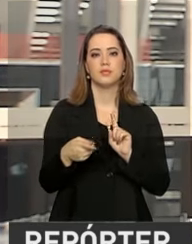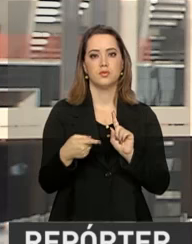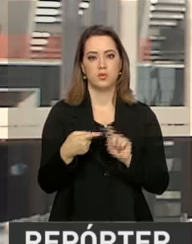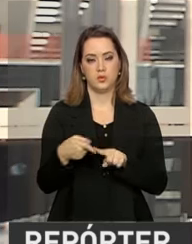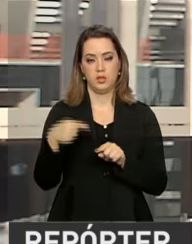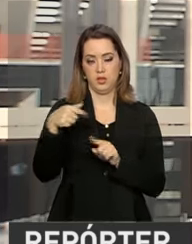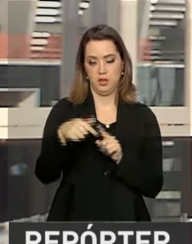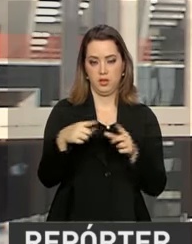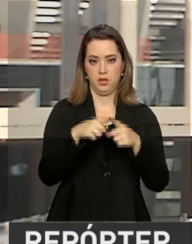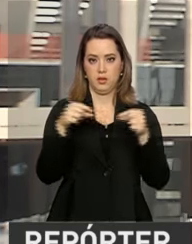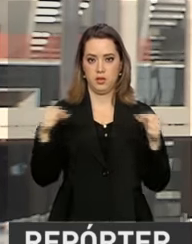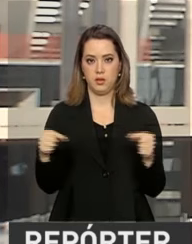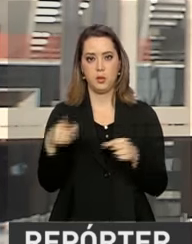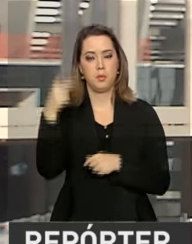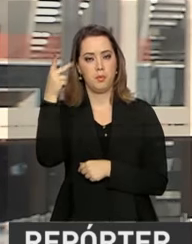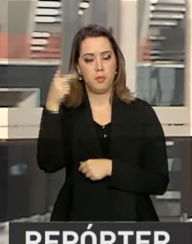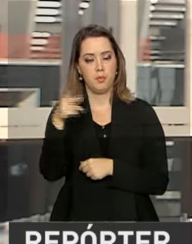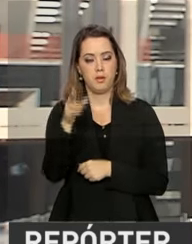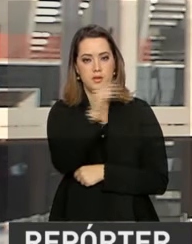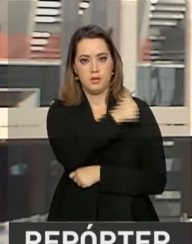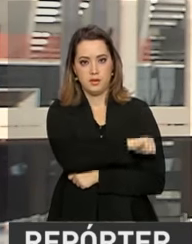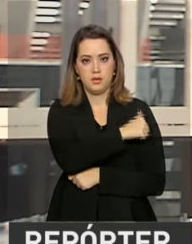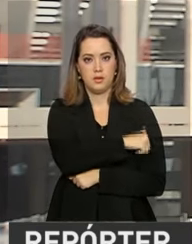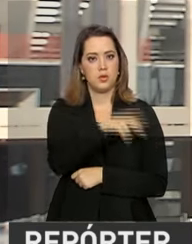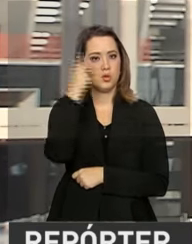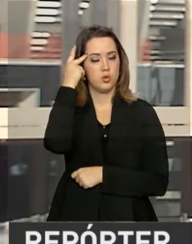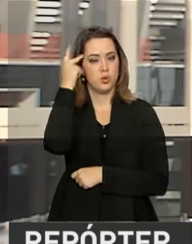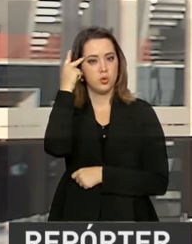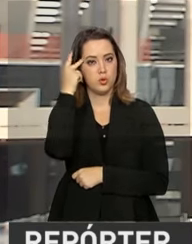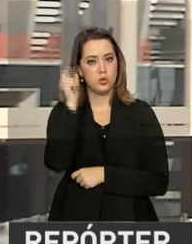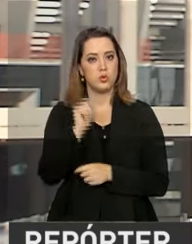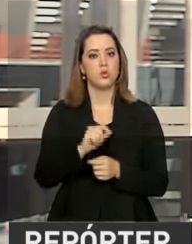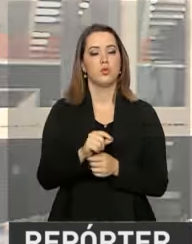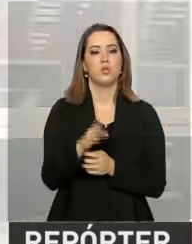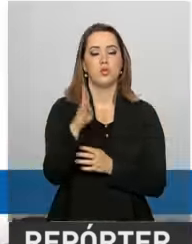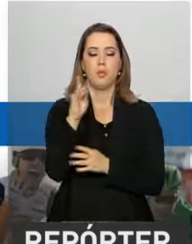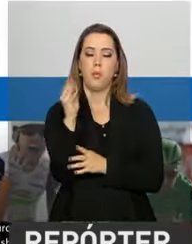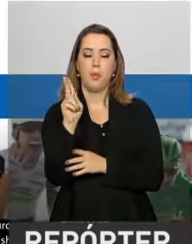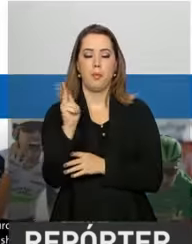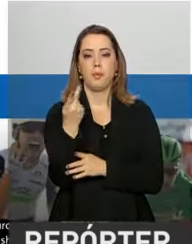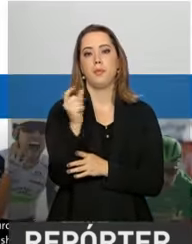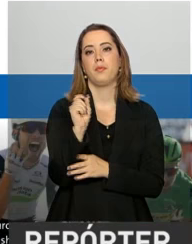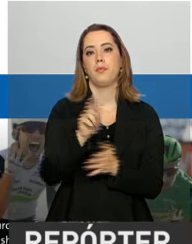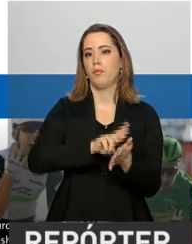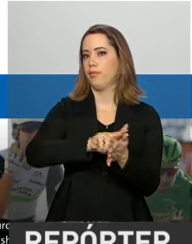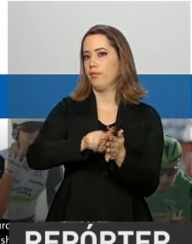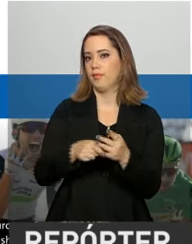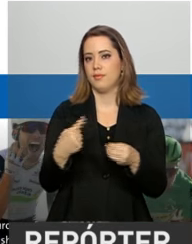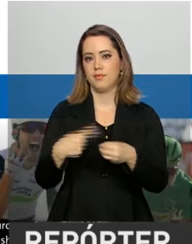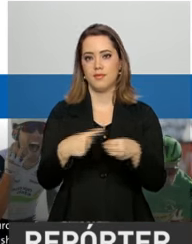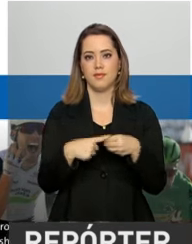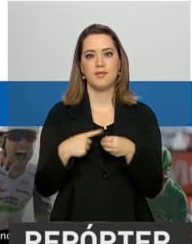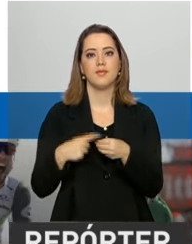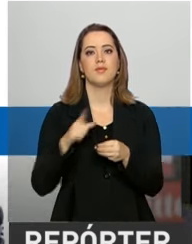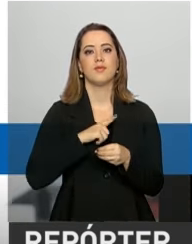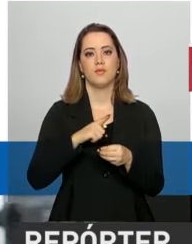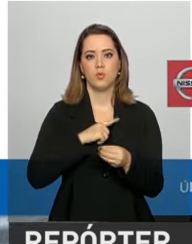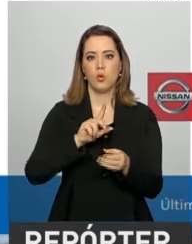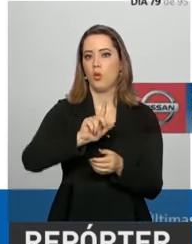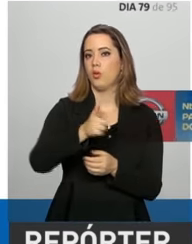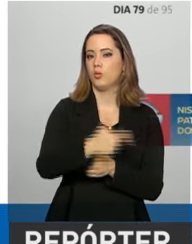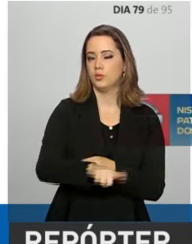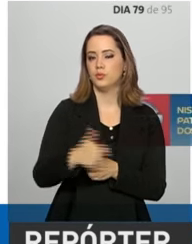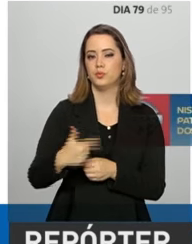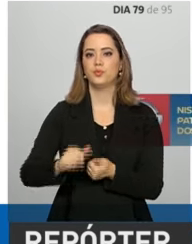torneio de futebol as cidades de São Paulo, Salvador, Manaus e Belo Horizonte. E os outros esportes também ainda têm ingressos